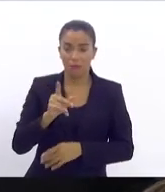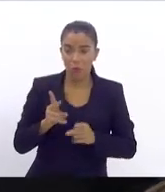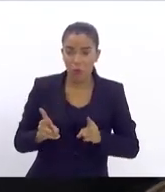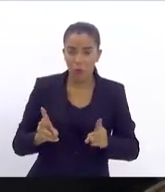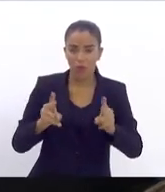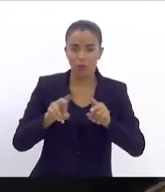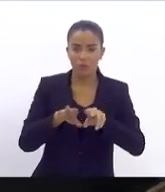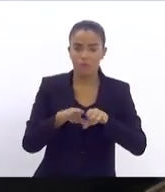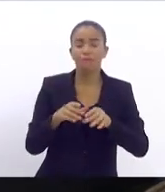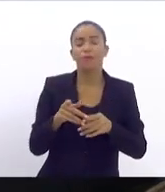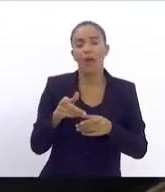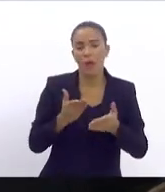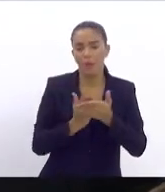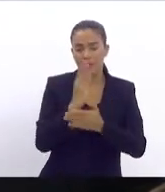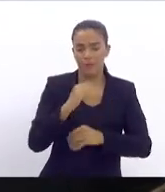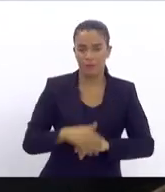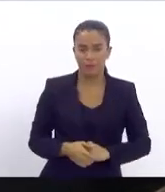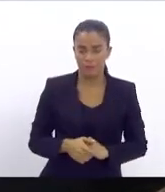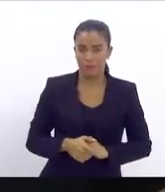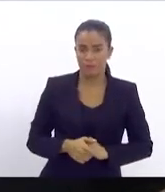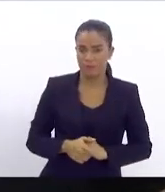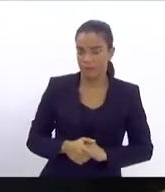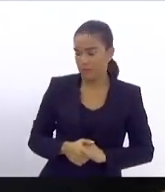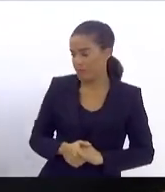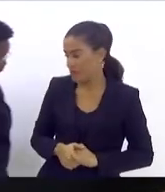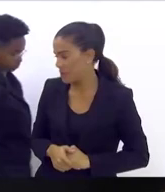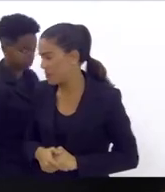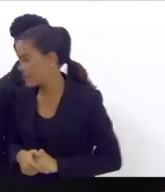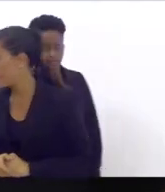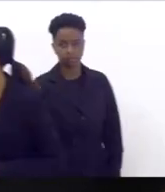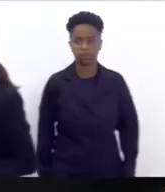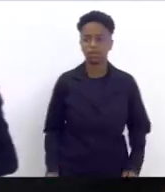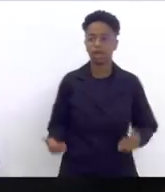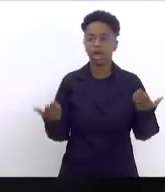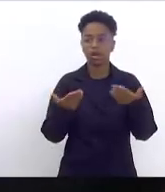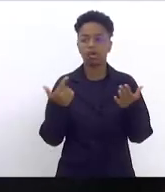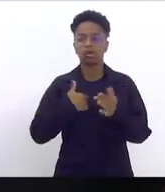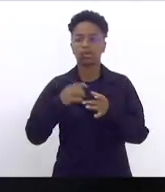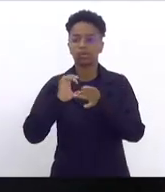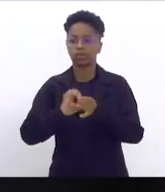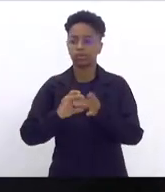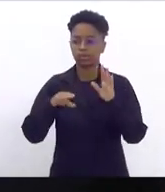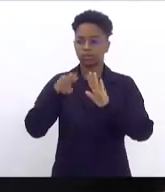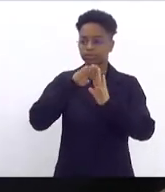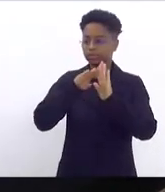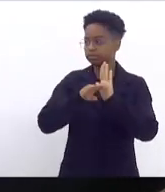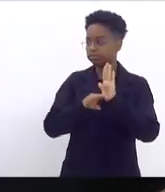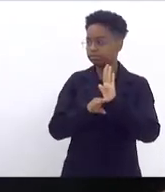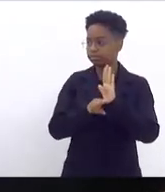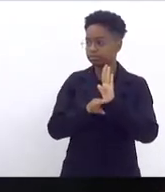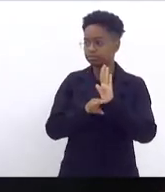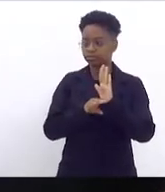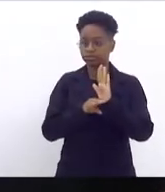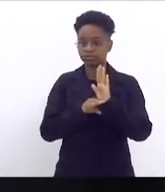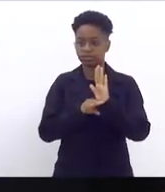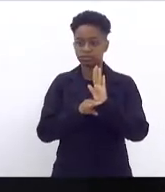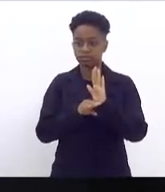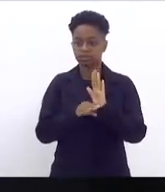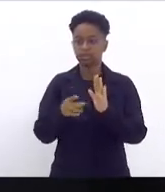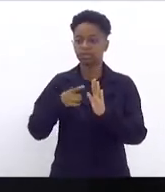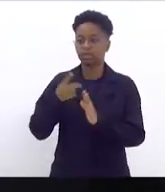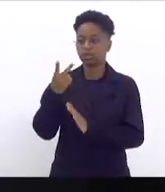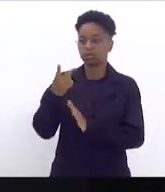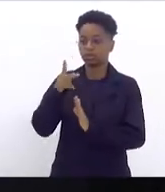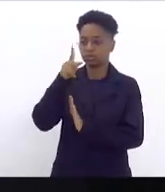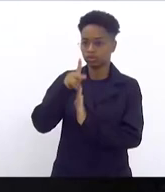como estão. Aprovado. Eu vou passar pela ordem para o deputado Carlos Mink, mas também vou fazer pela ordem antes. Em todos os projetos que havia